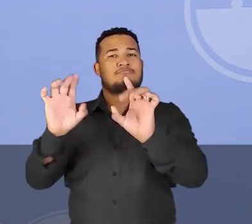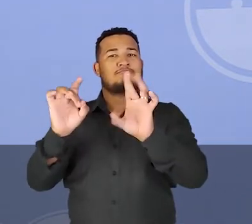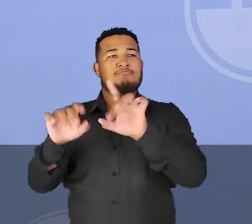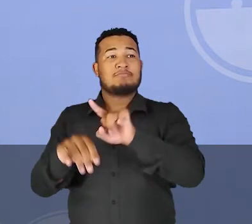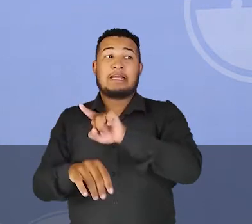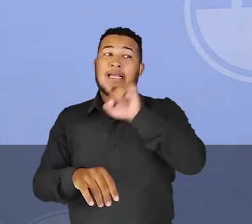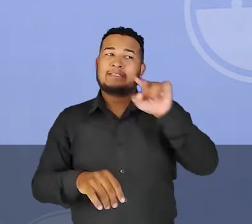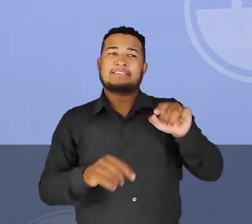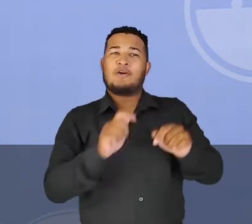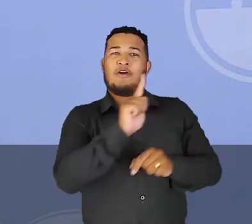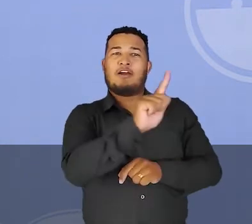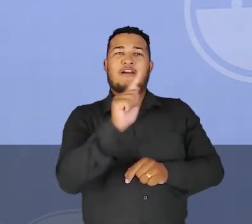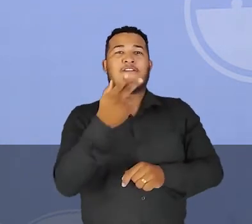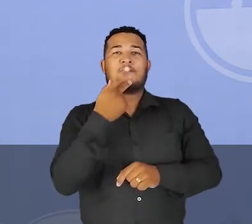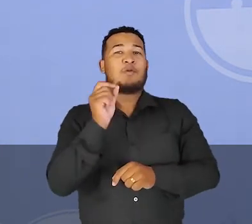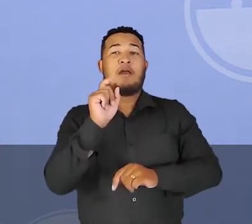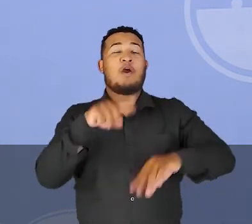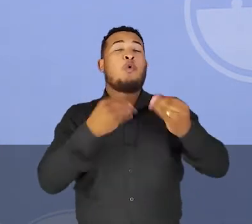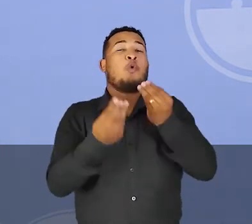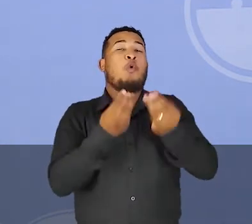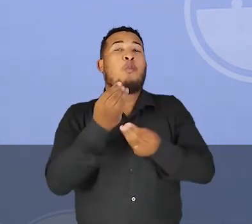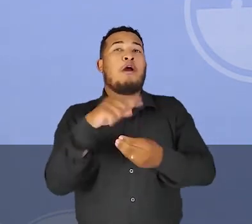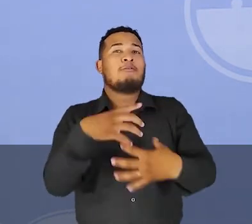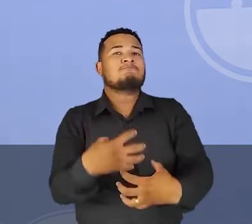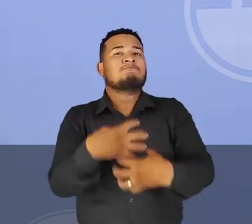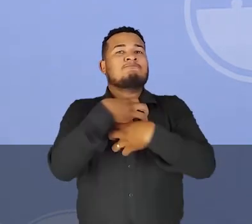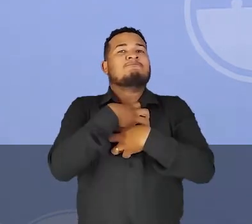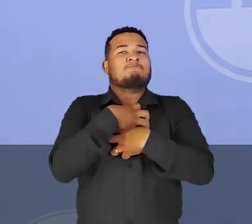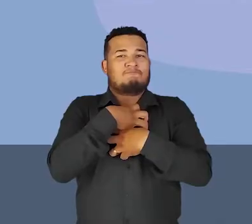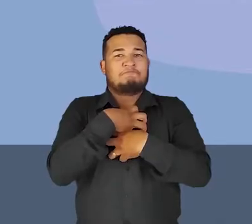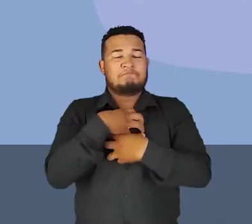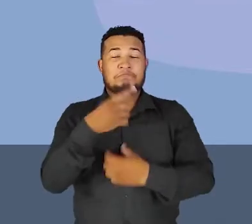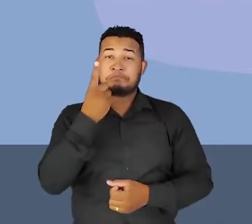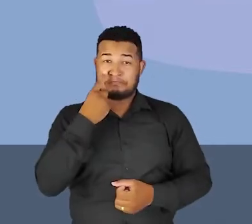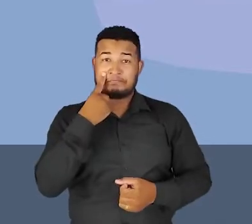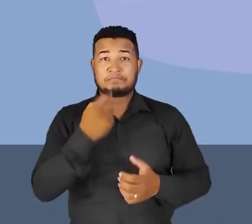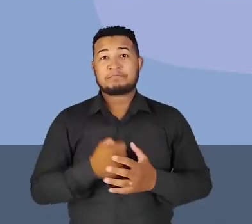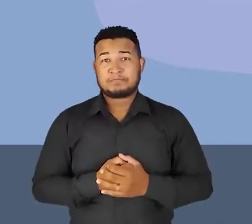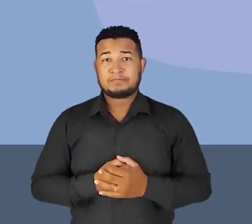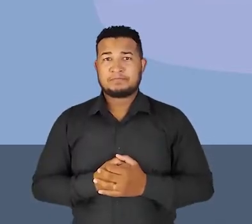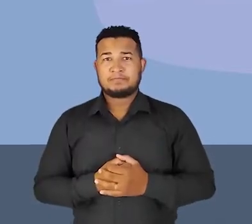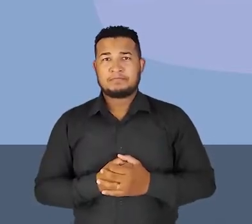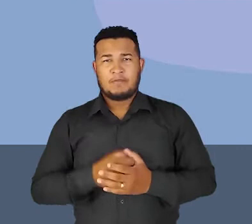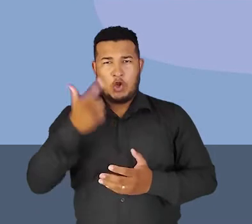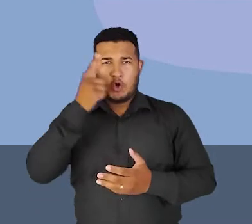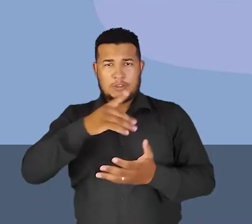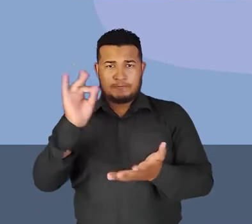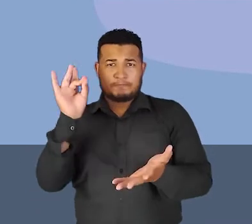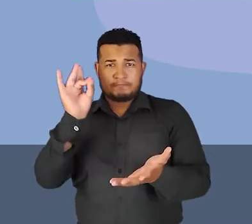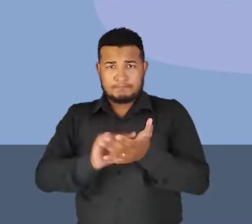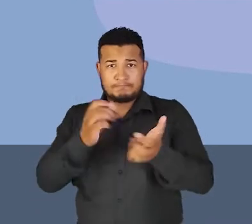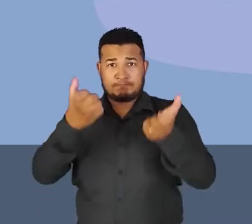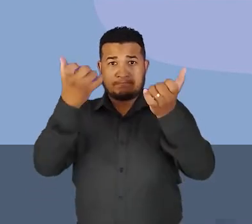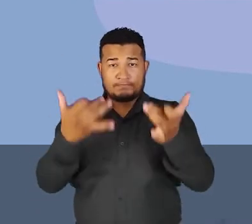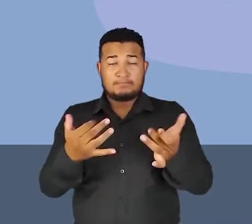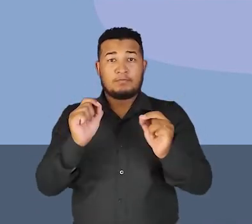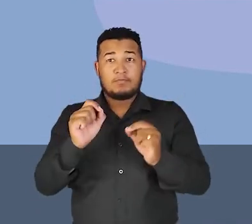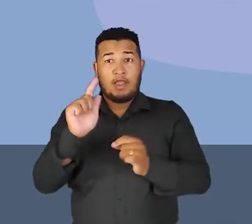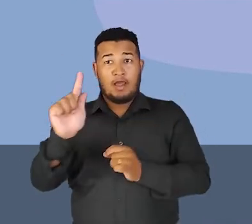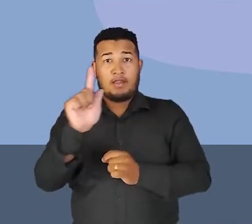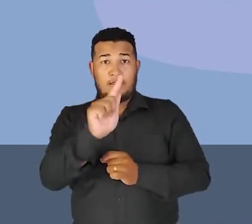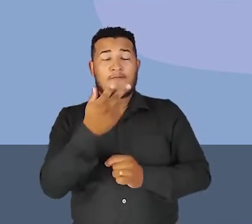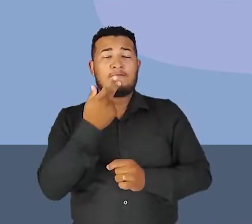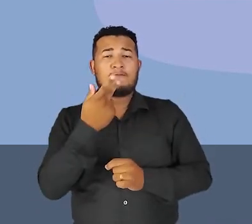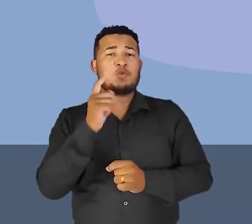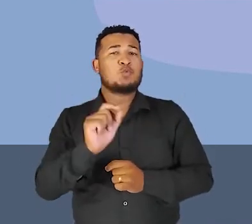está condicionado a um estado. Vamos ao slide. Para afirmar isso, Galileu